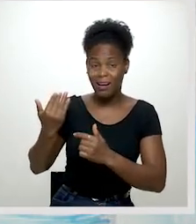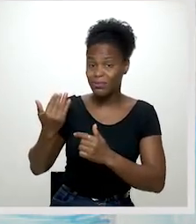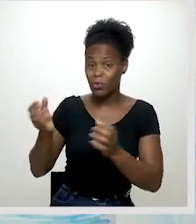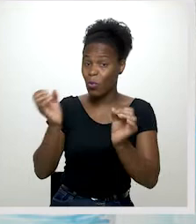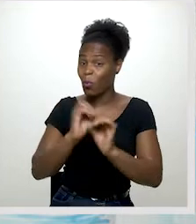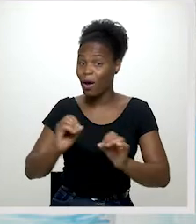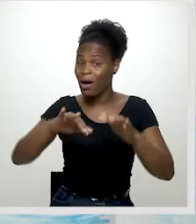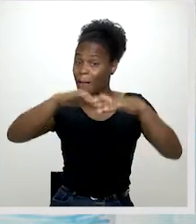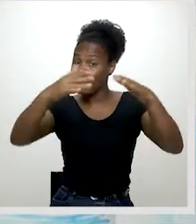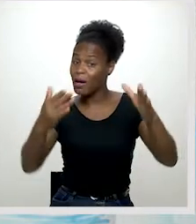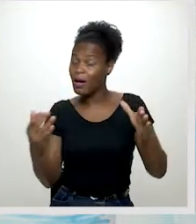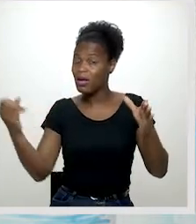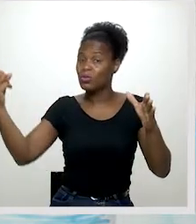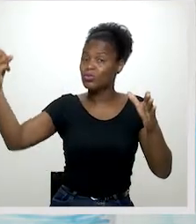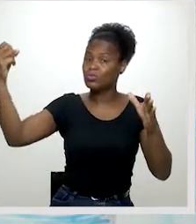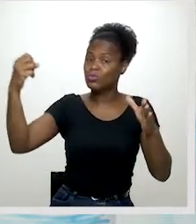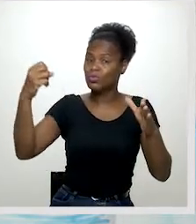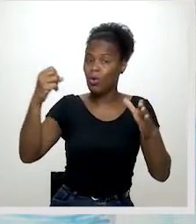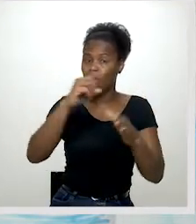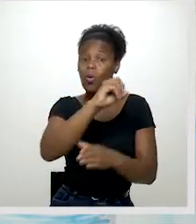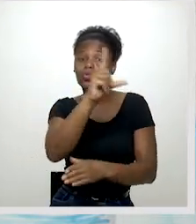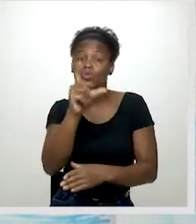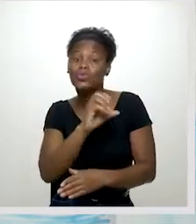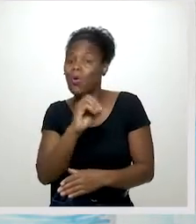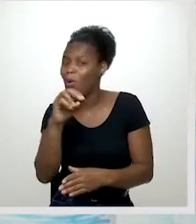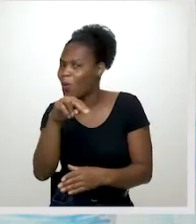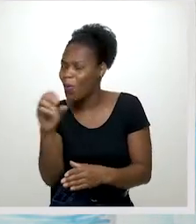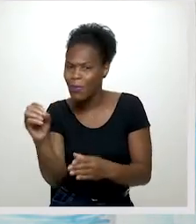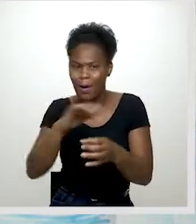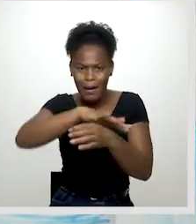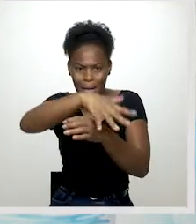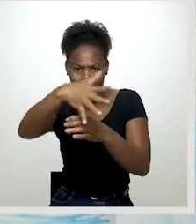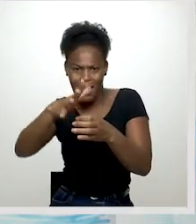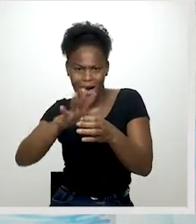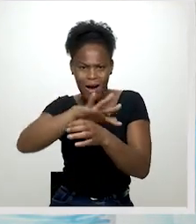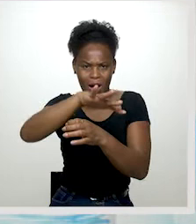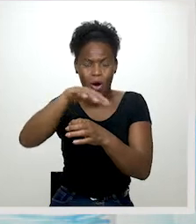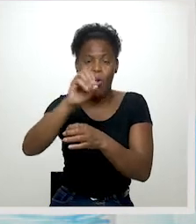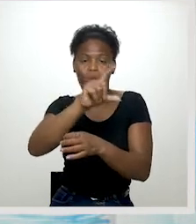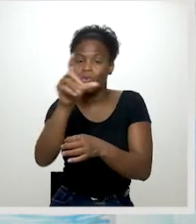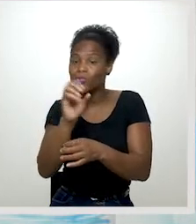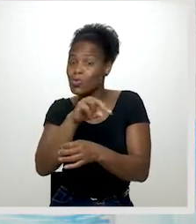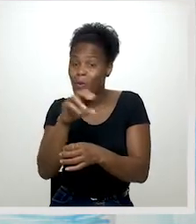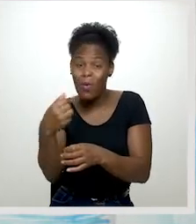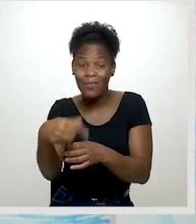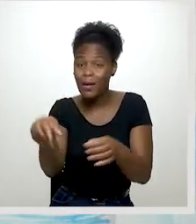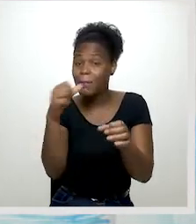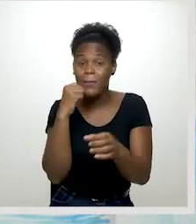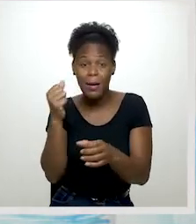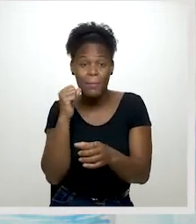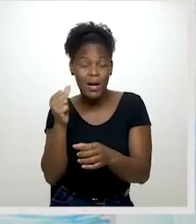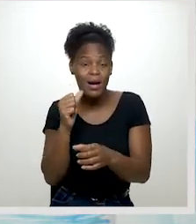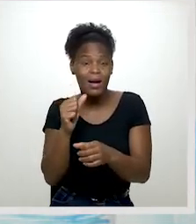ozono. Então a Terra estava sujeita ao quê? A intensas radiações